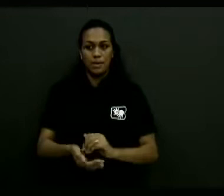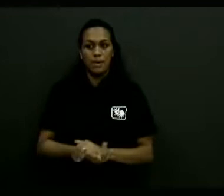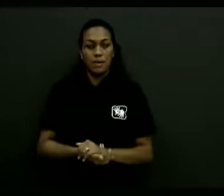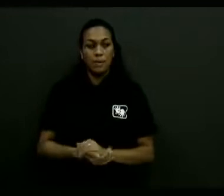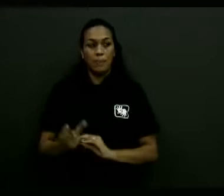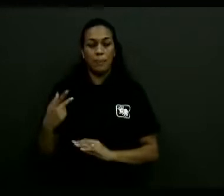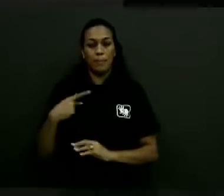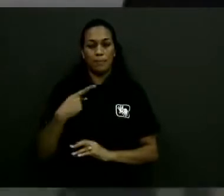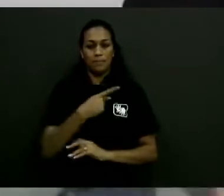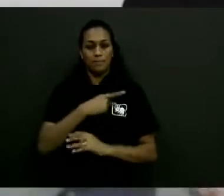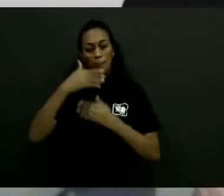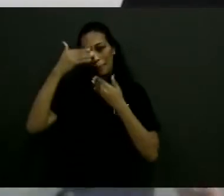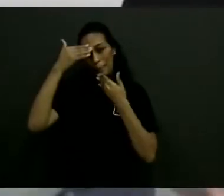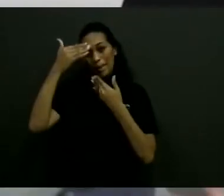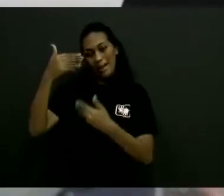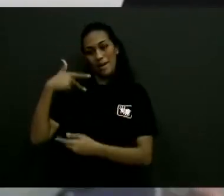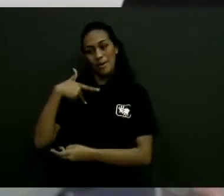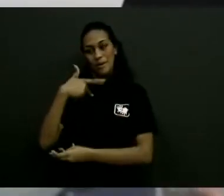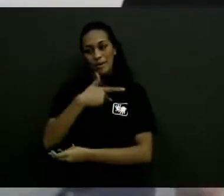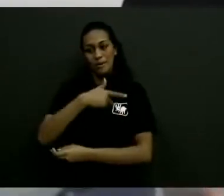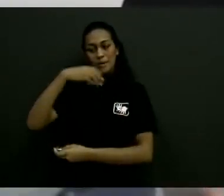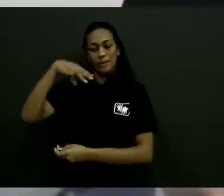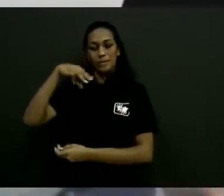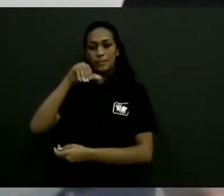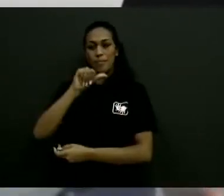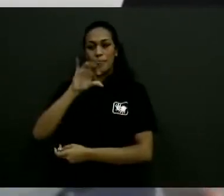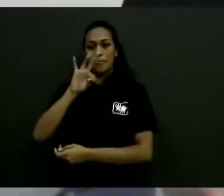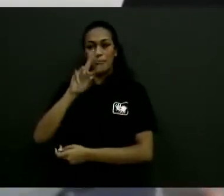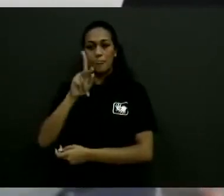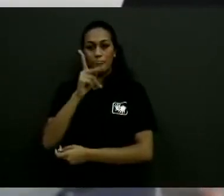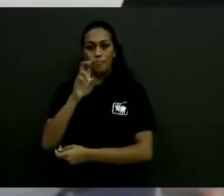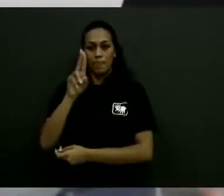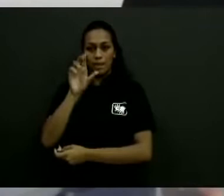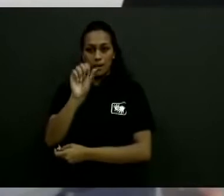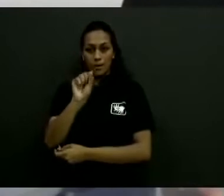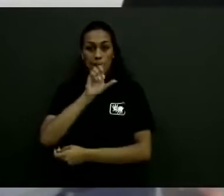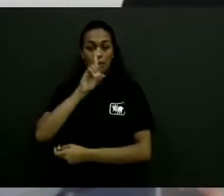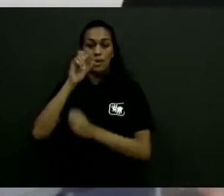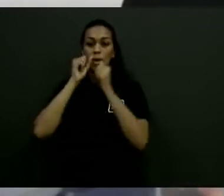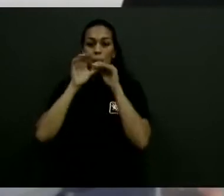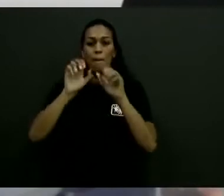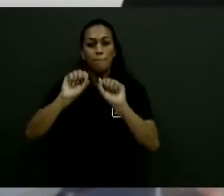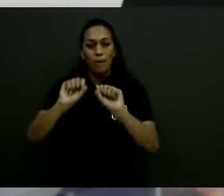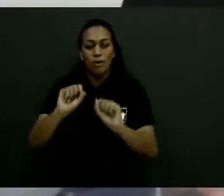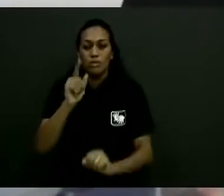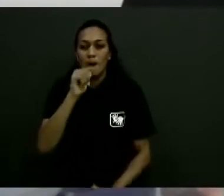pastor Marcos. Obrigado, pastor Mateus, meu amigo, Deus abençoe, queridos, vamos tomar nossa água agora aí, ó.